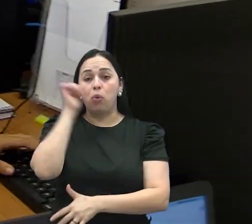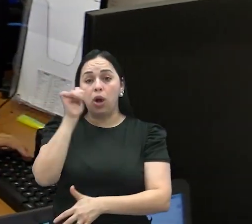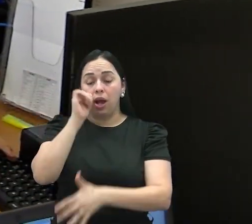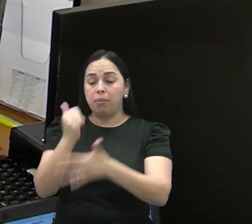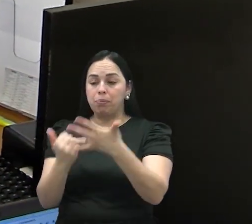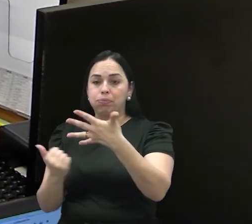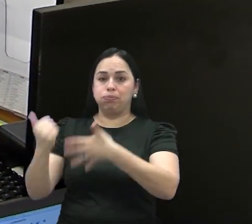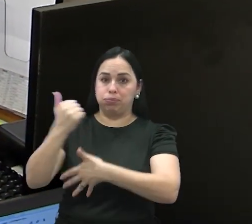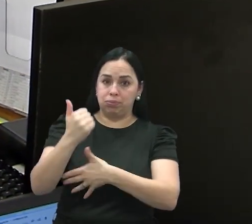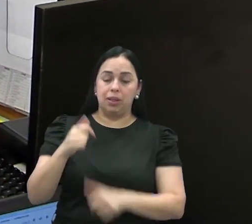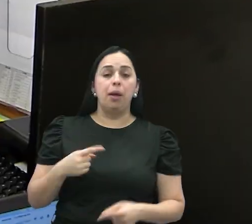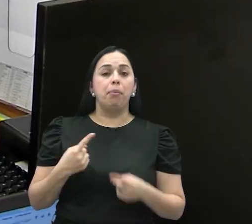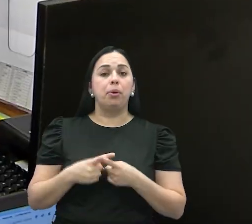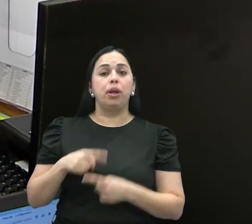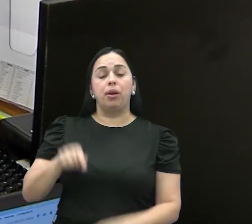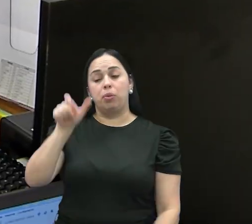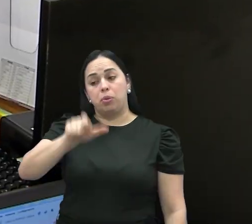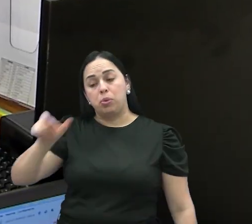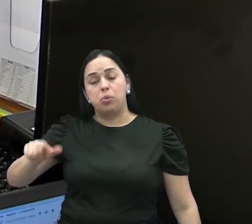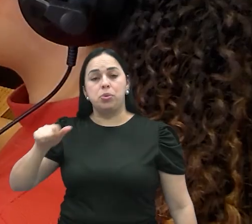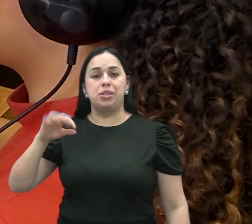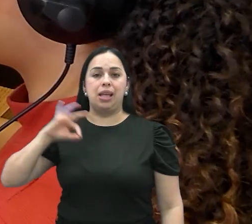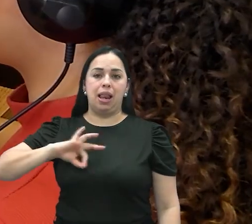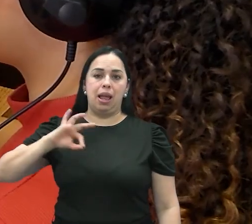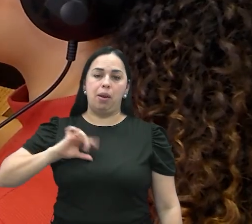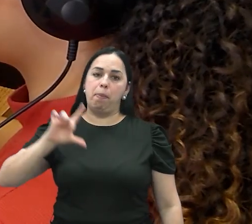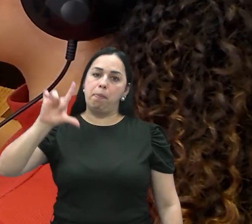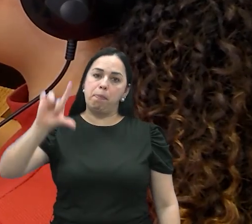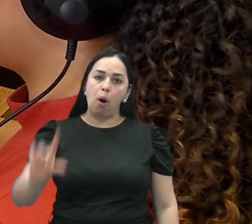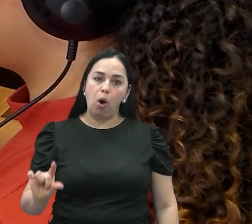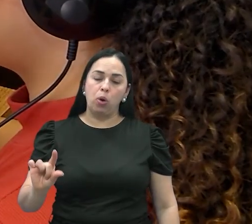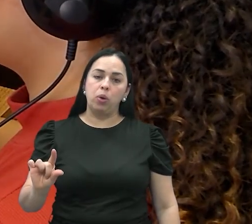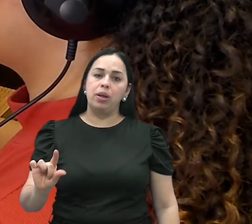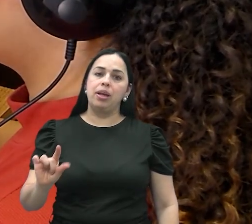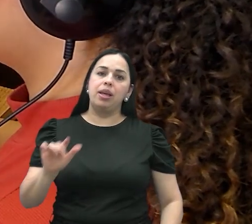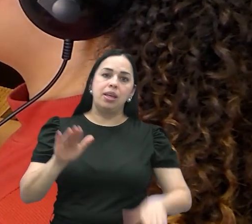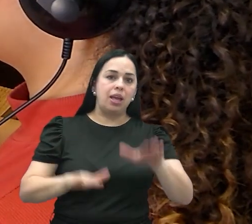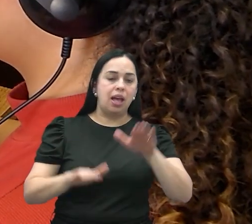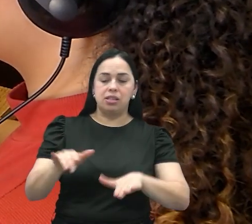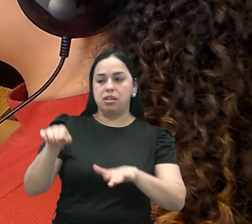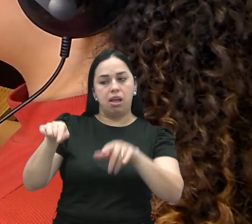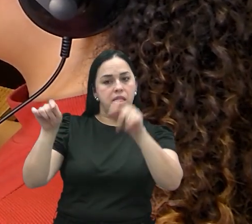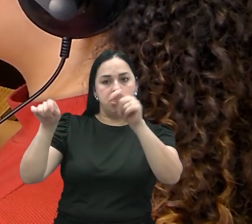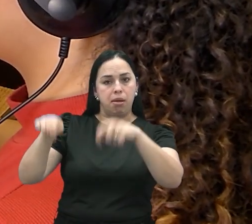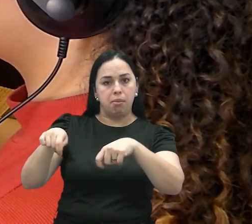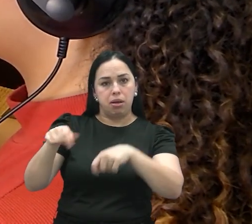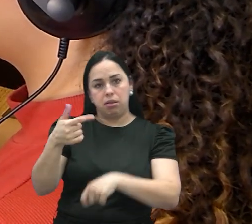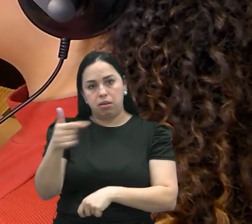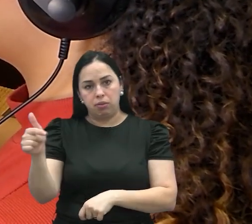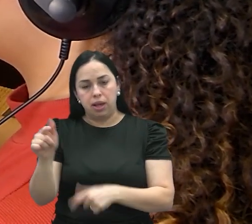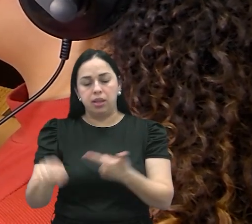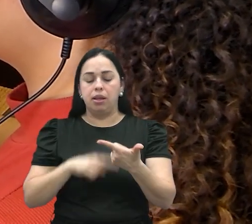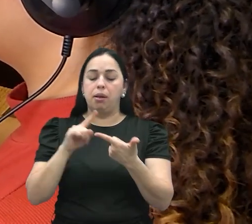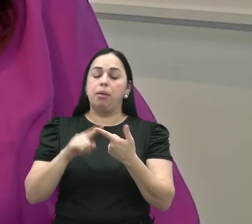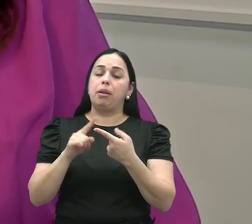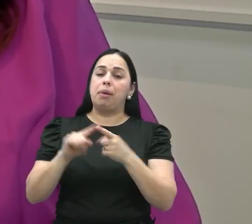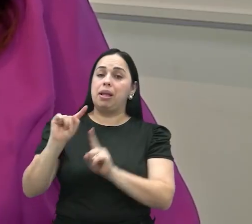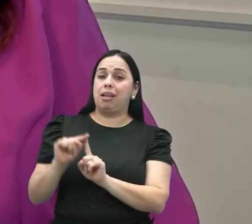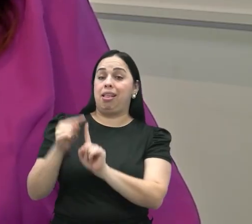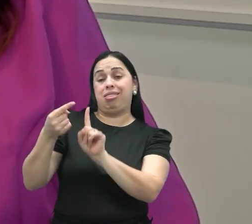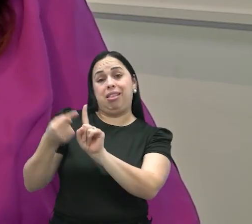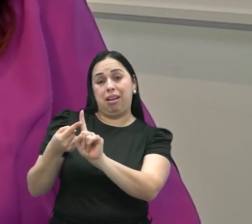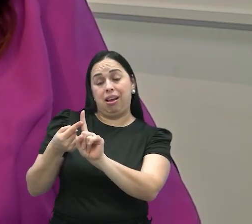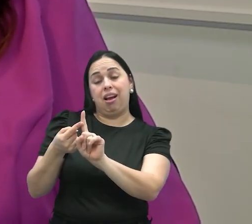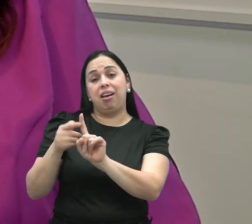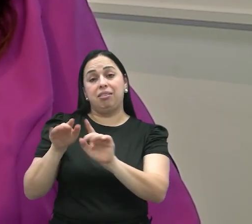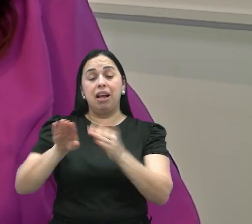recebem menores salários e, muitas vezes, são subestimadas por conta da maternidade e questões de gênero. A